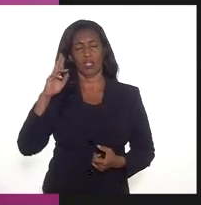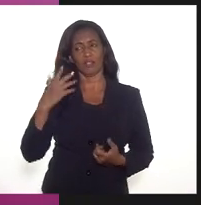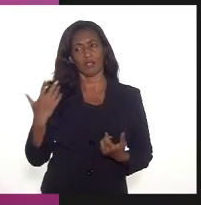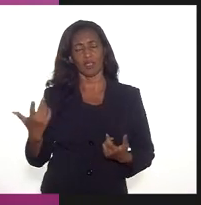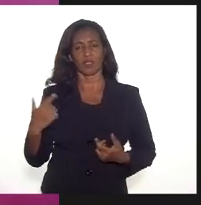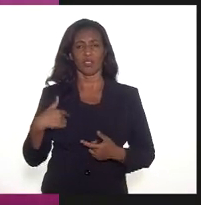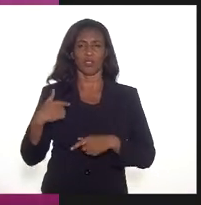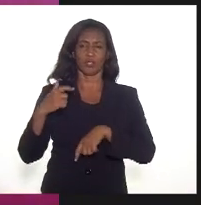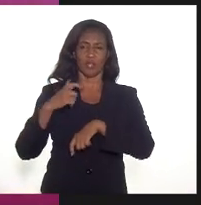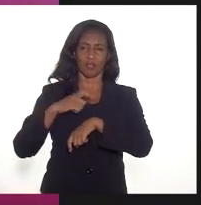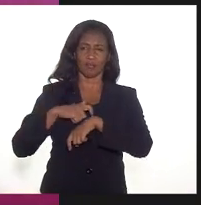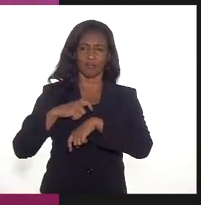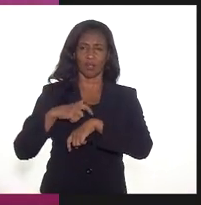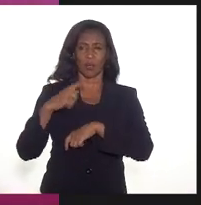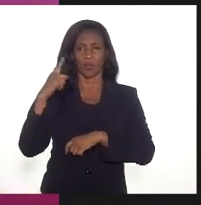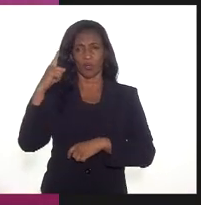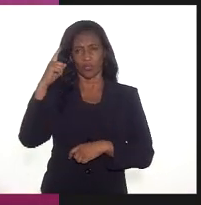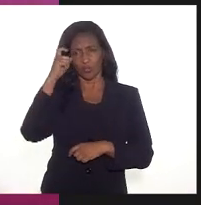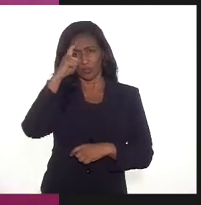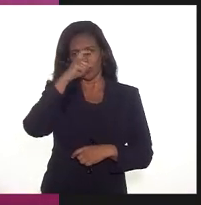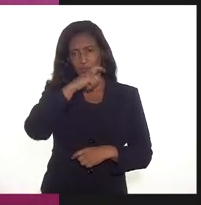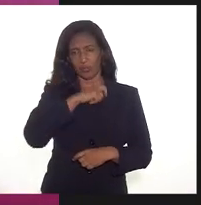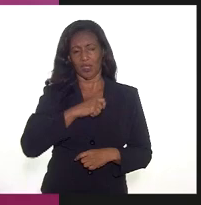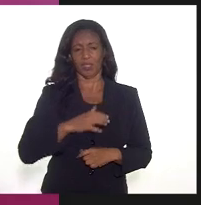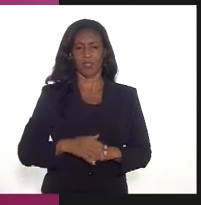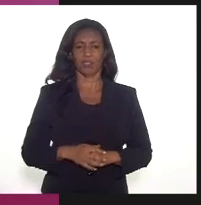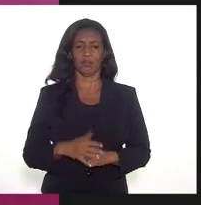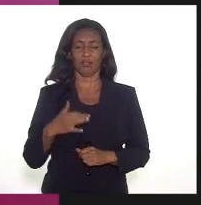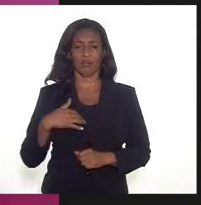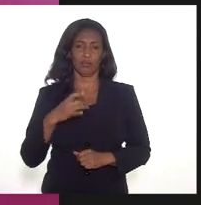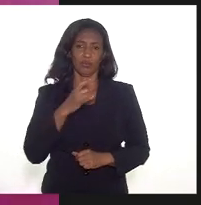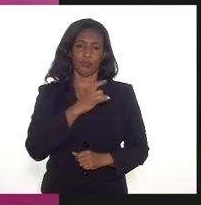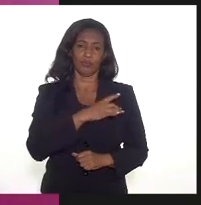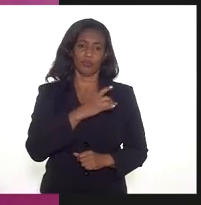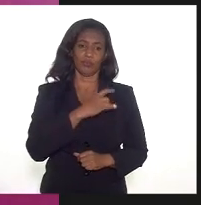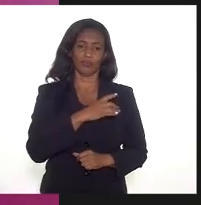situação meio que delicada, e eu fico com medo